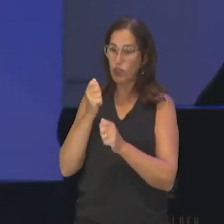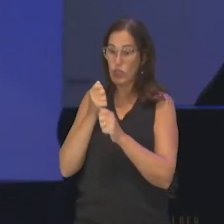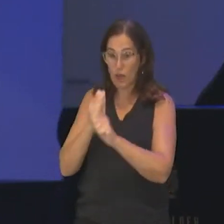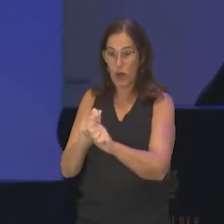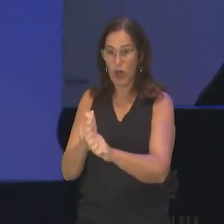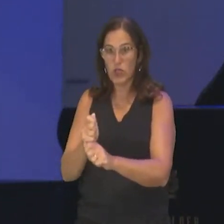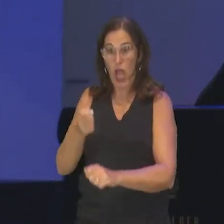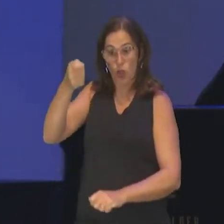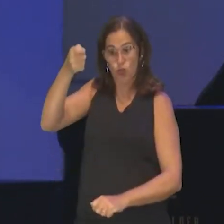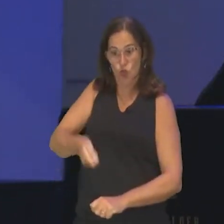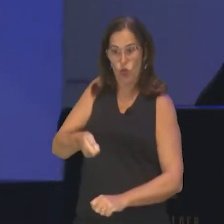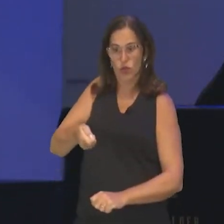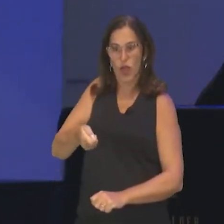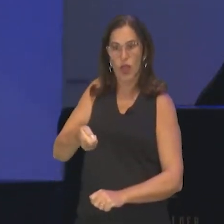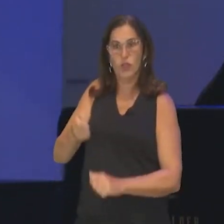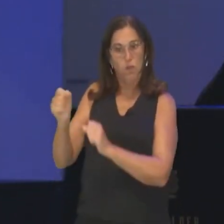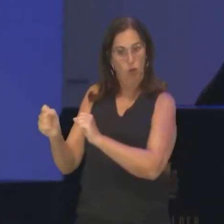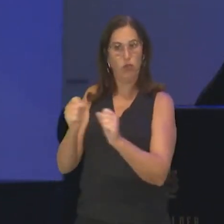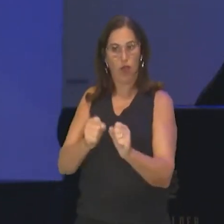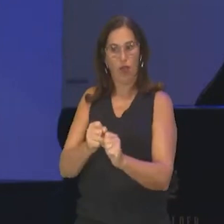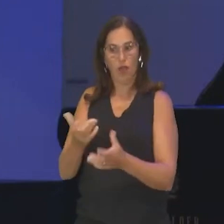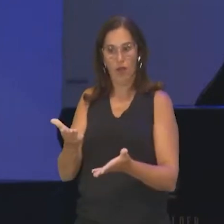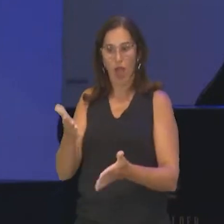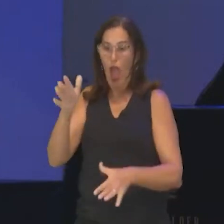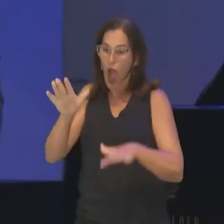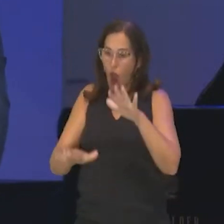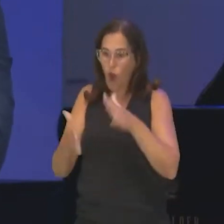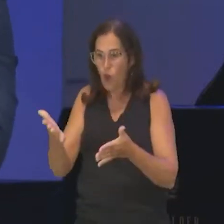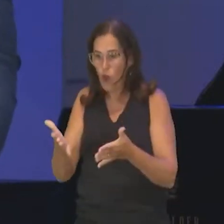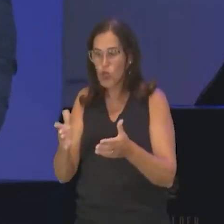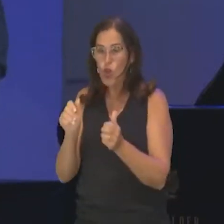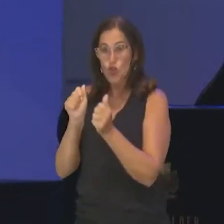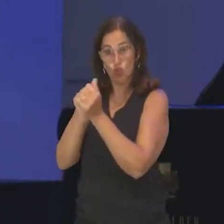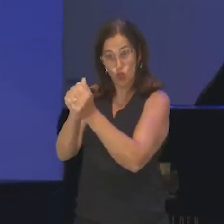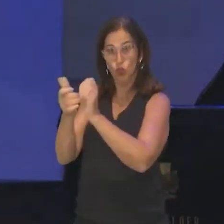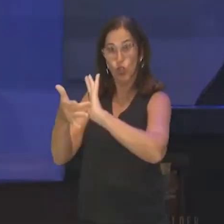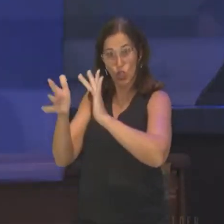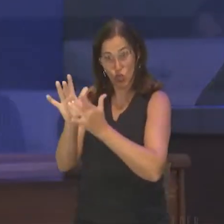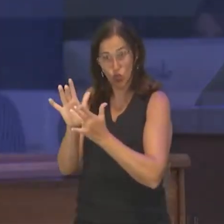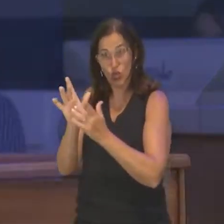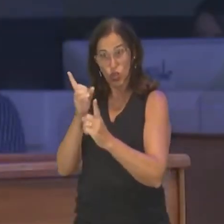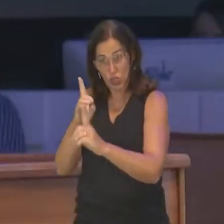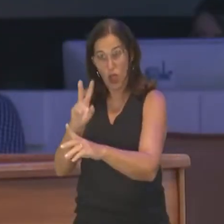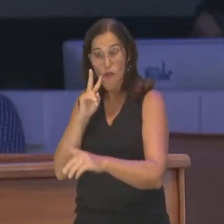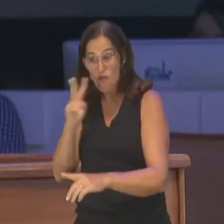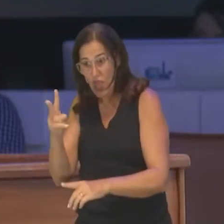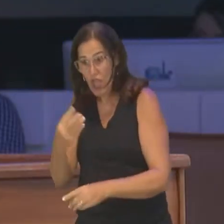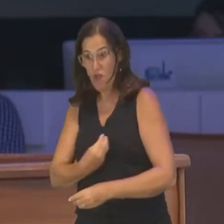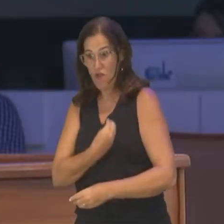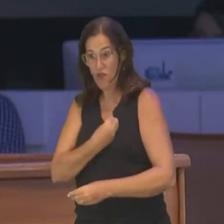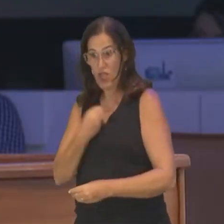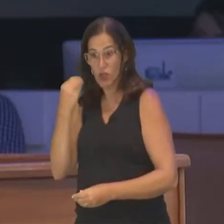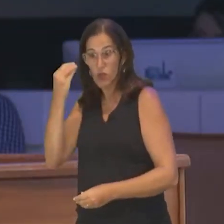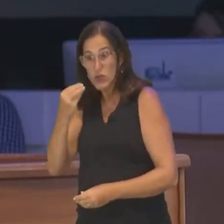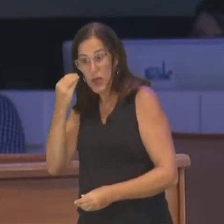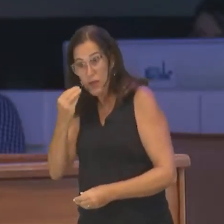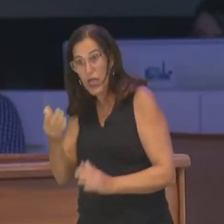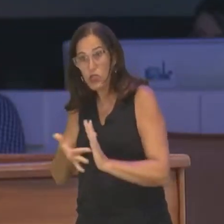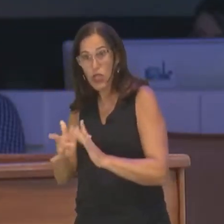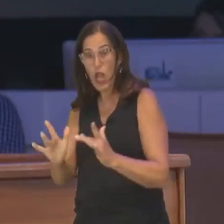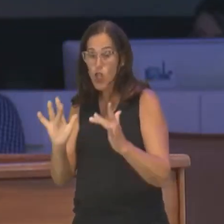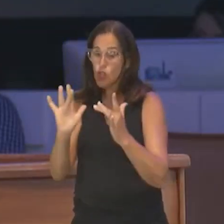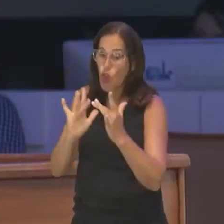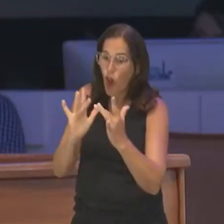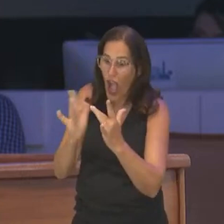eram autoridade, alguns que haviam caminhado com Jesus, vivido com Jesus,